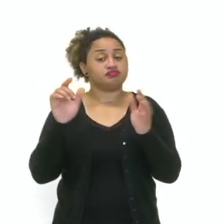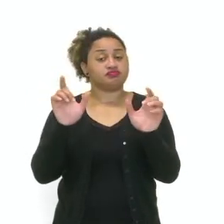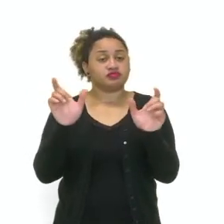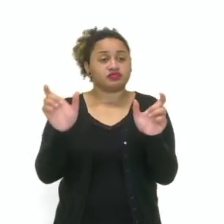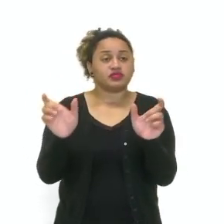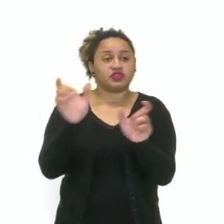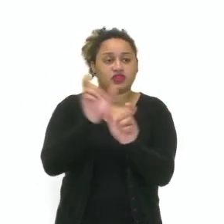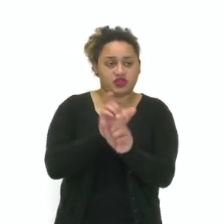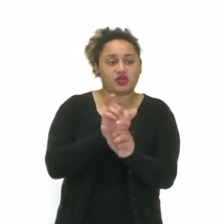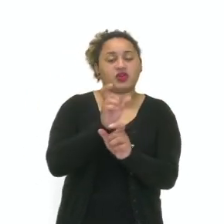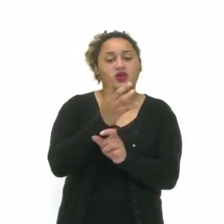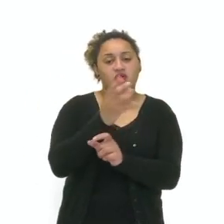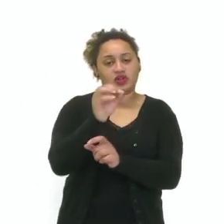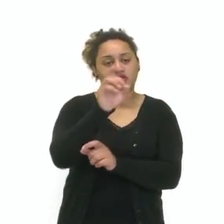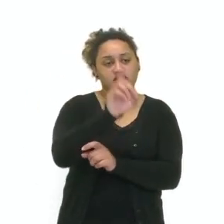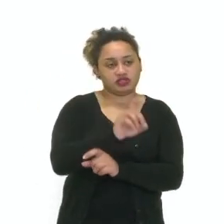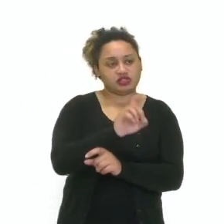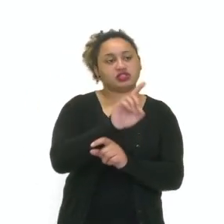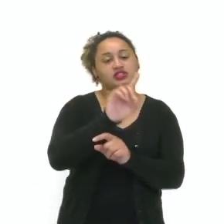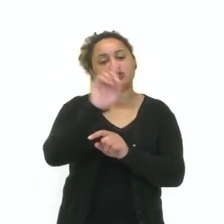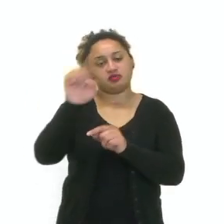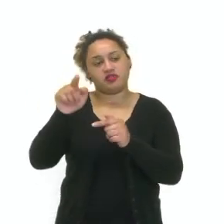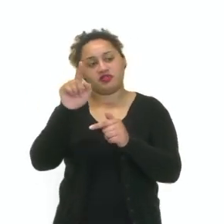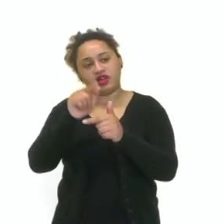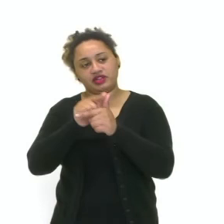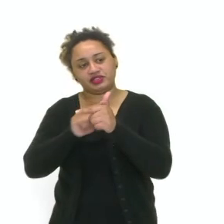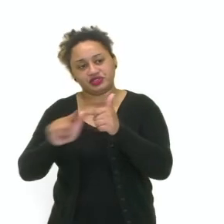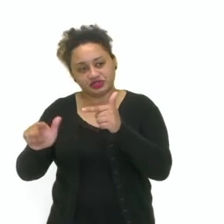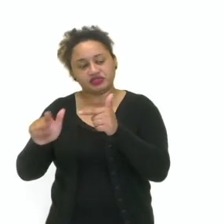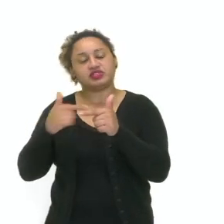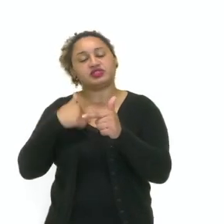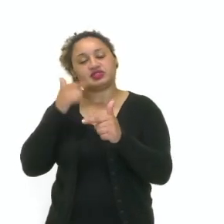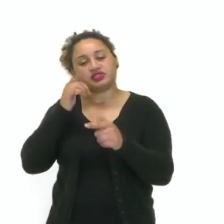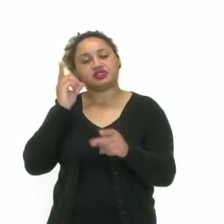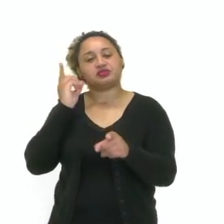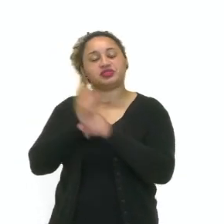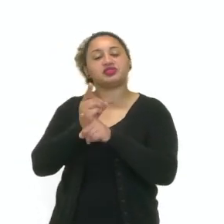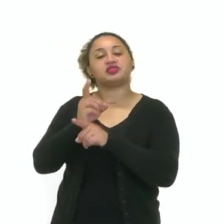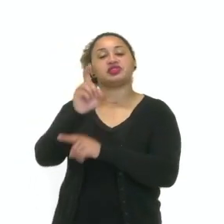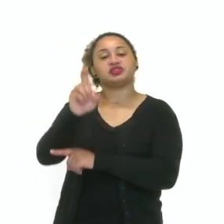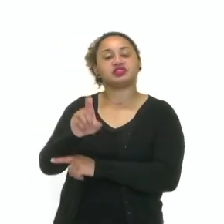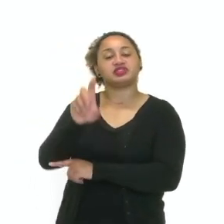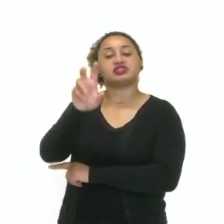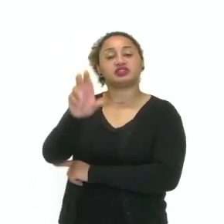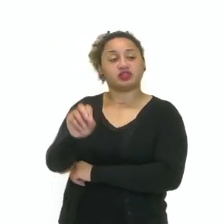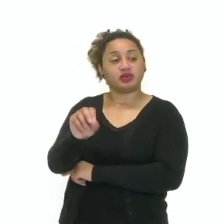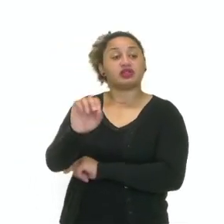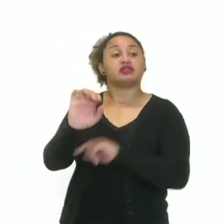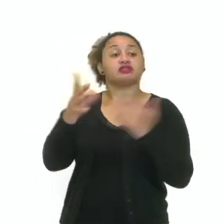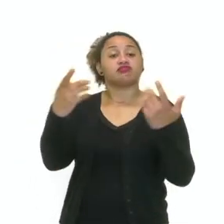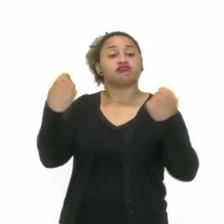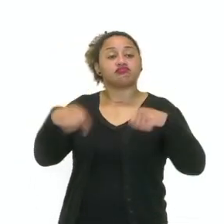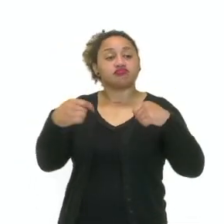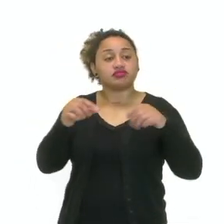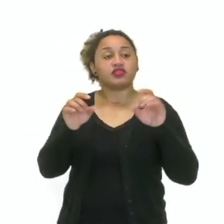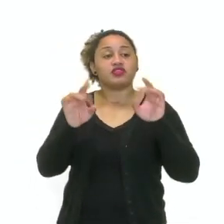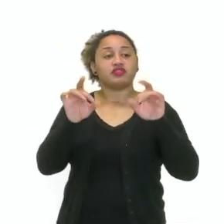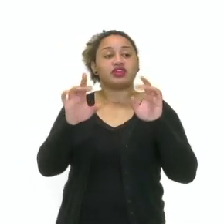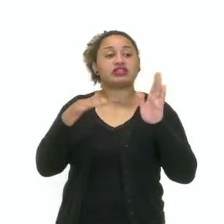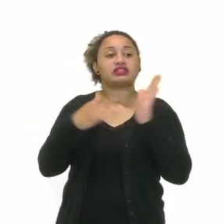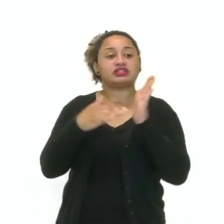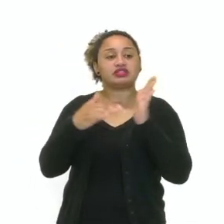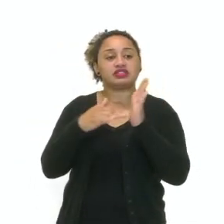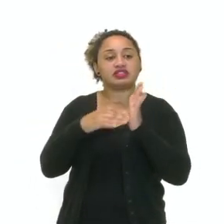grau. Isolamos o 40x é igual a 2.000, portanto, o x é 50. Então, vai precisar, no mínimo,